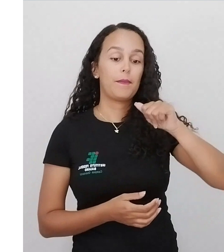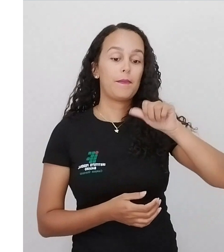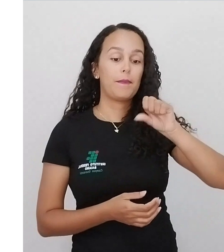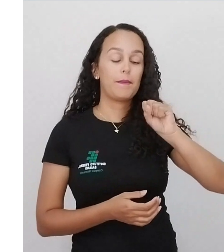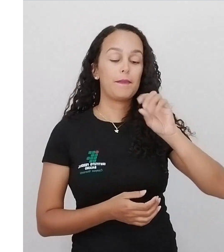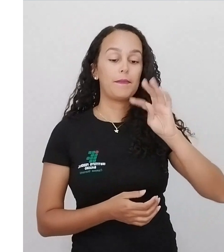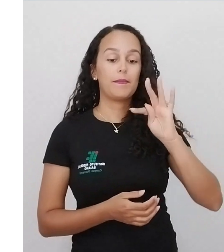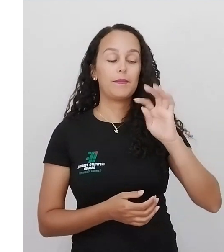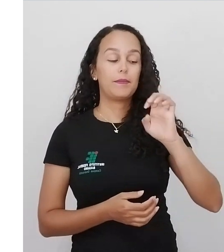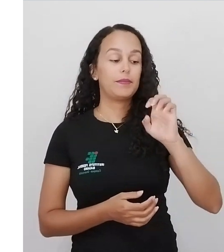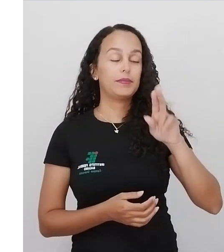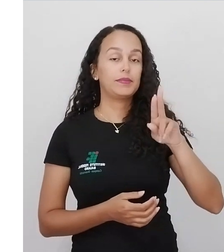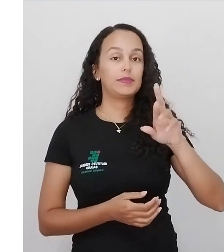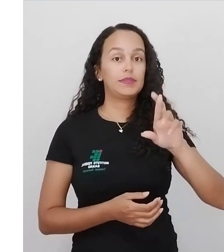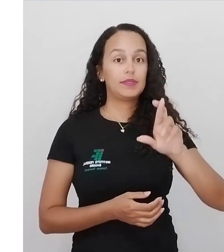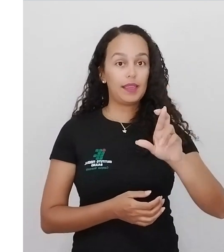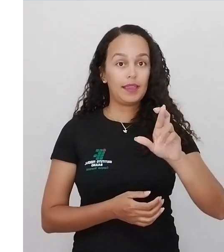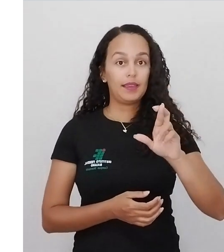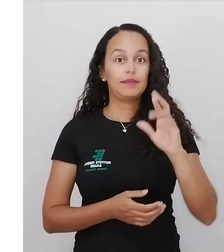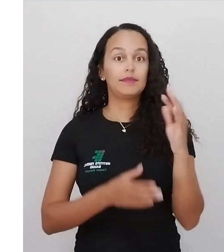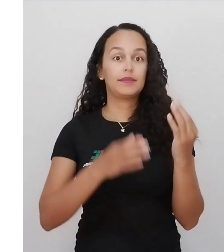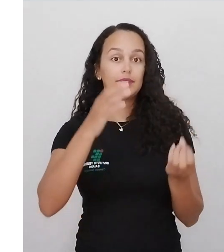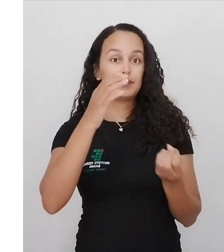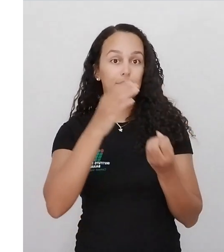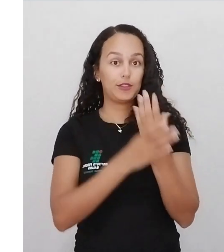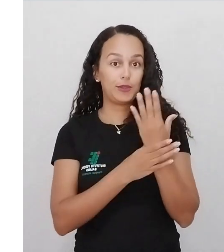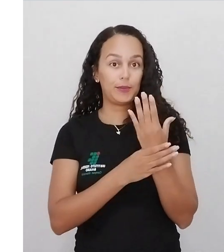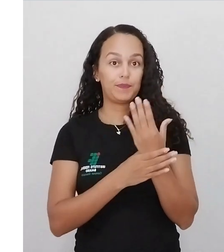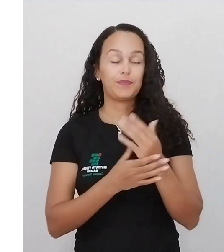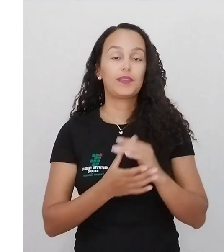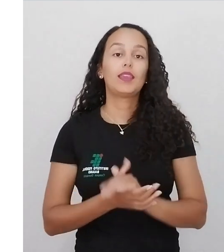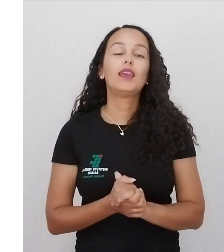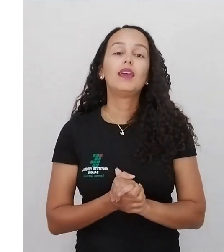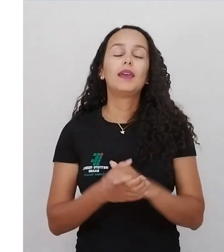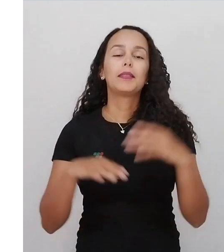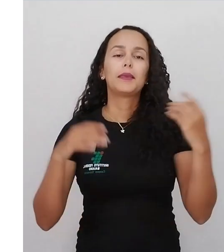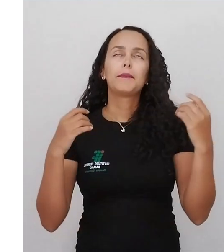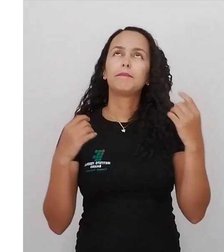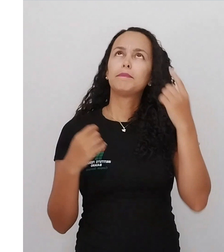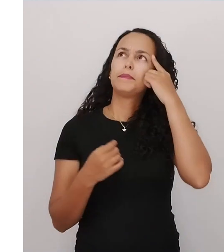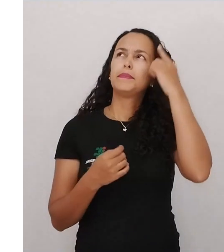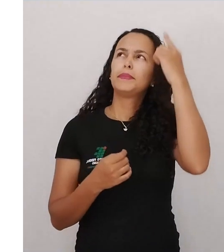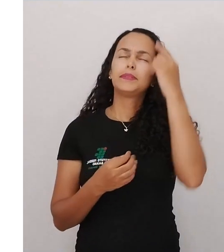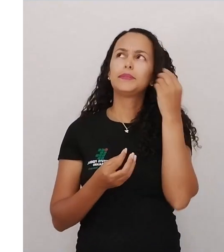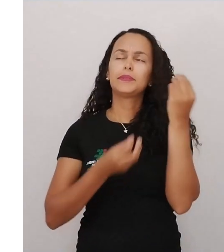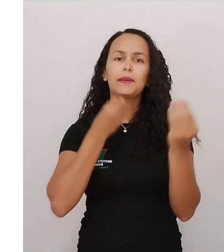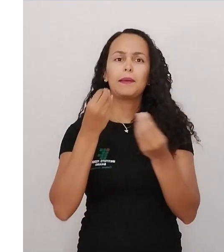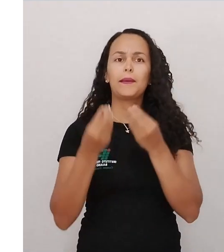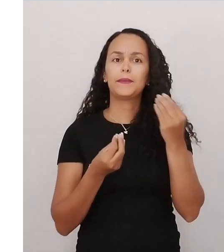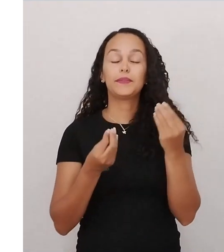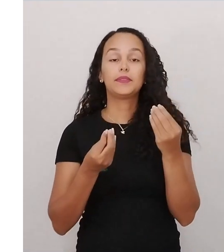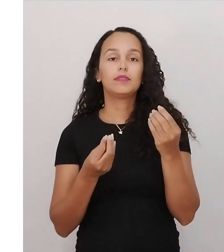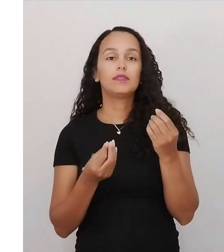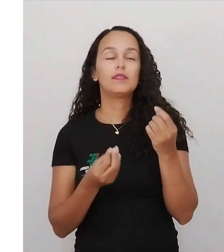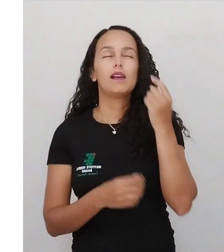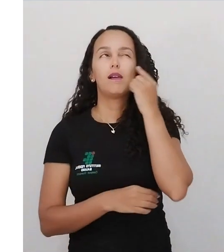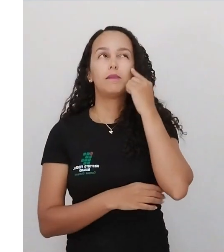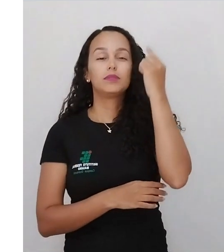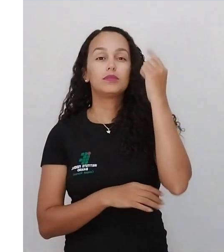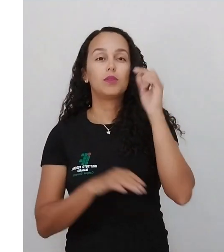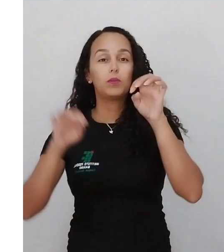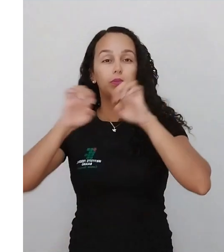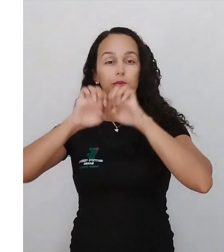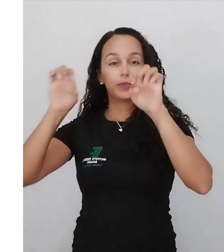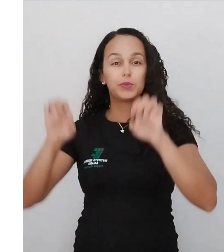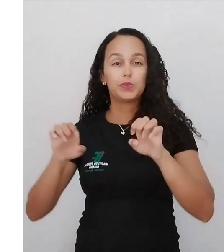nós. No experimento de Pasteur, o que ele pensava foi: eu preciso fazer uma estrutura que vai permitir com